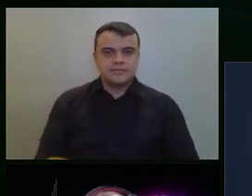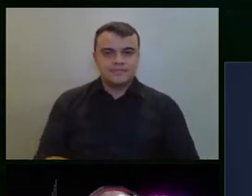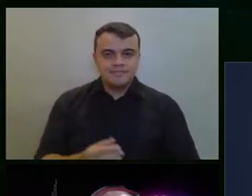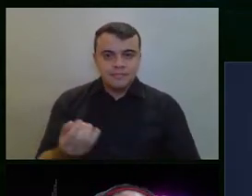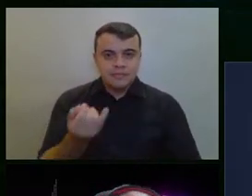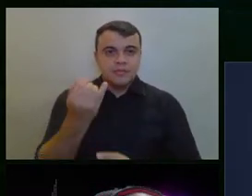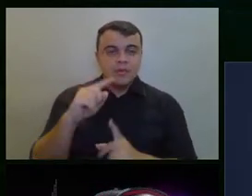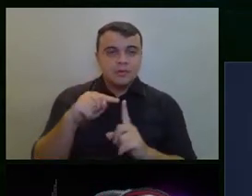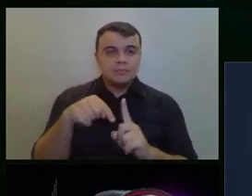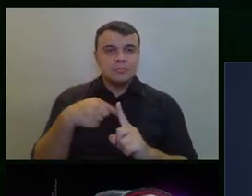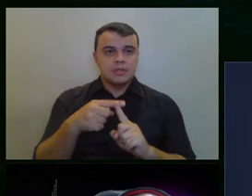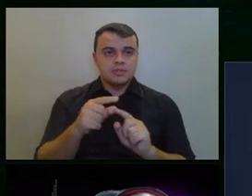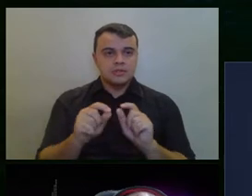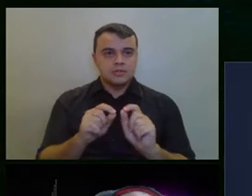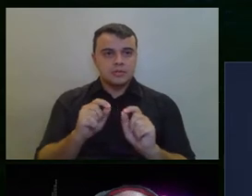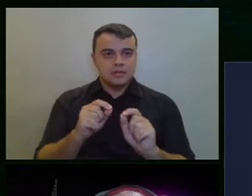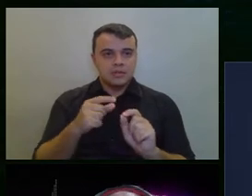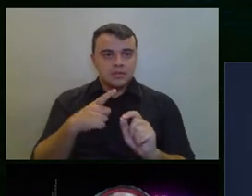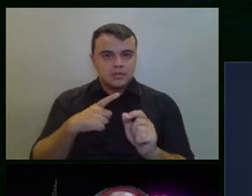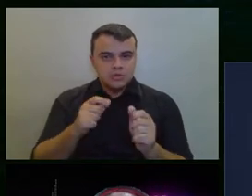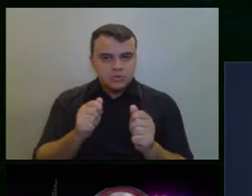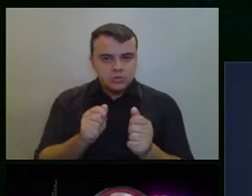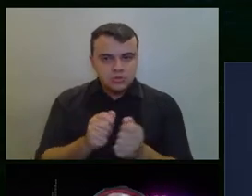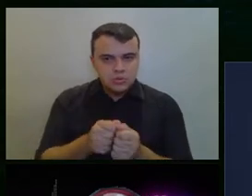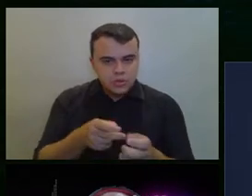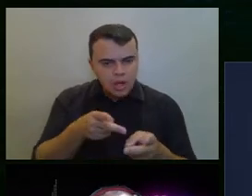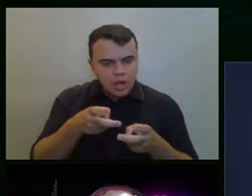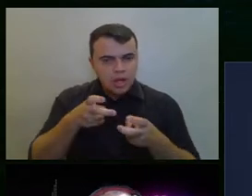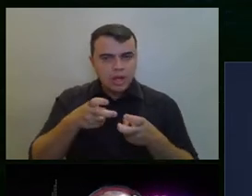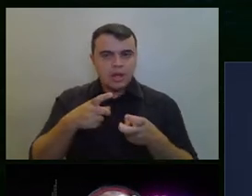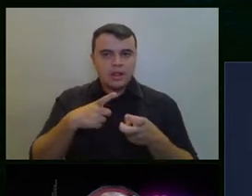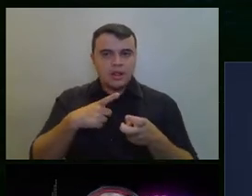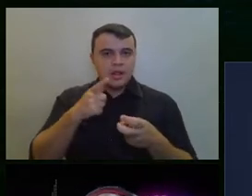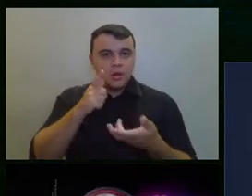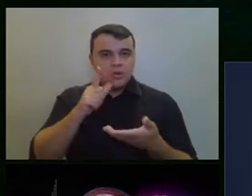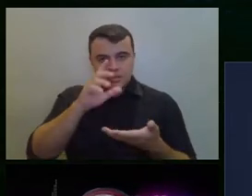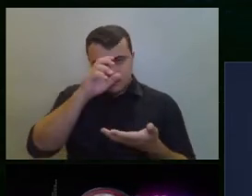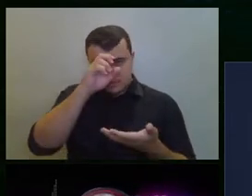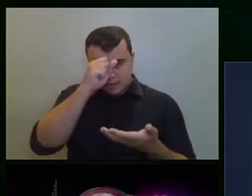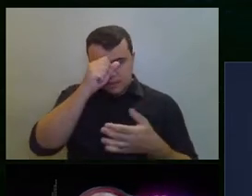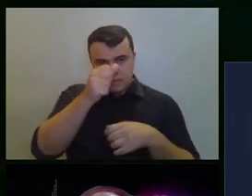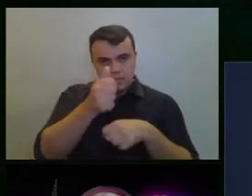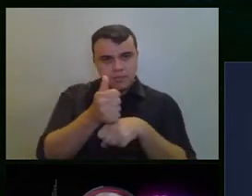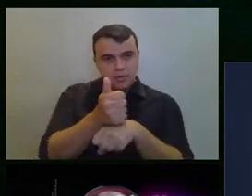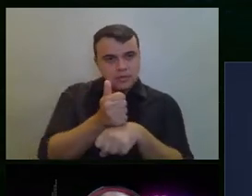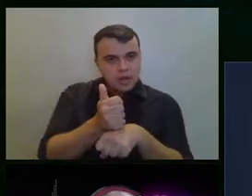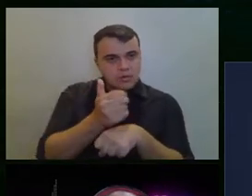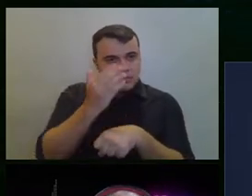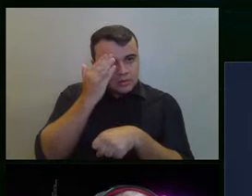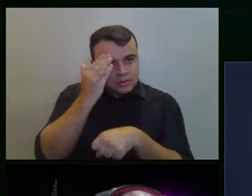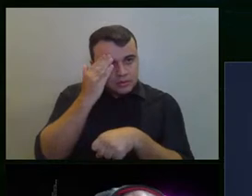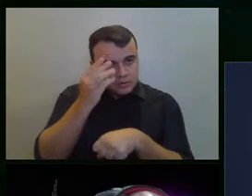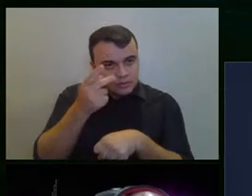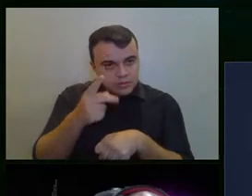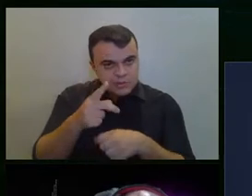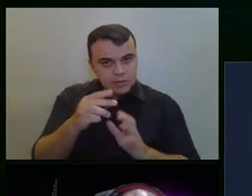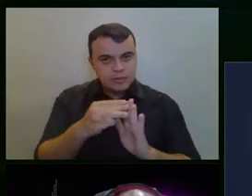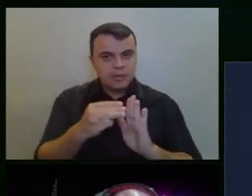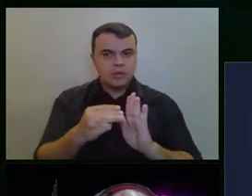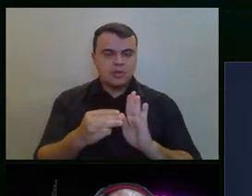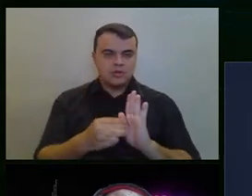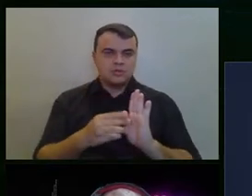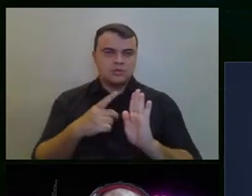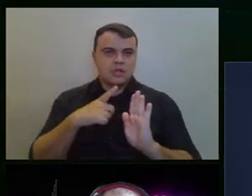do que ali tá ali para absorver um conteúdo é você conseguir aprender com profissionais entendem né daquela tecnologia e